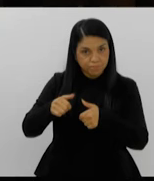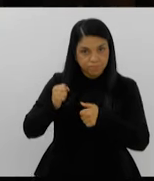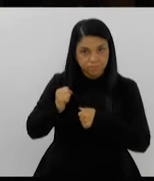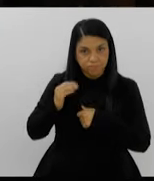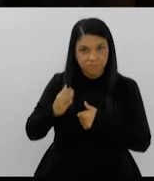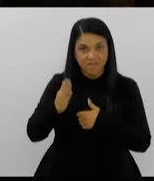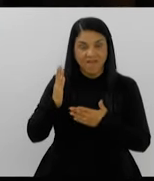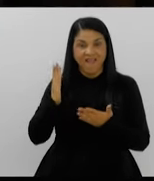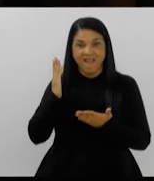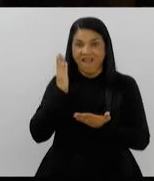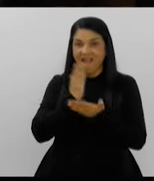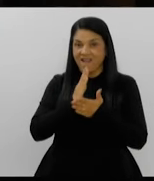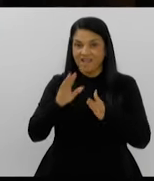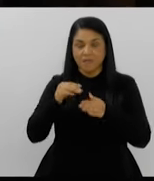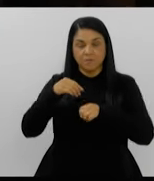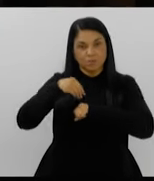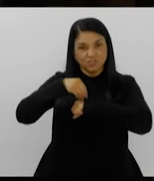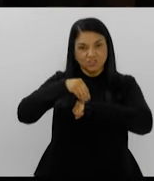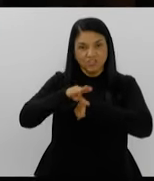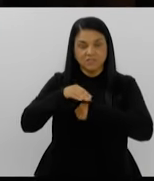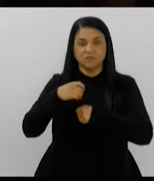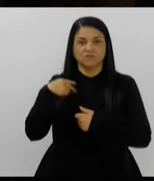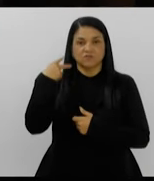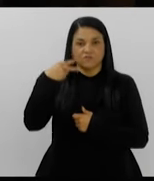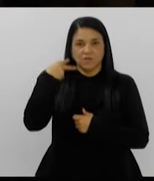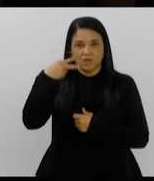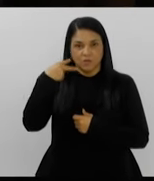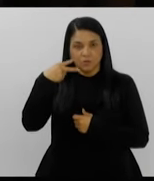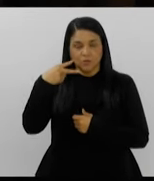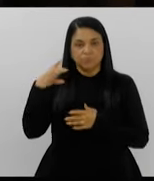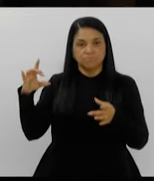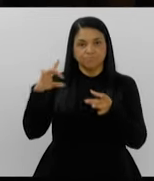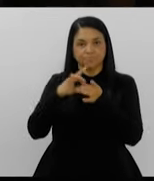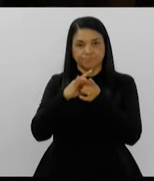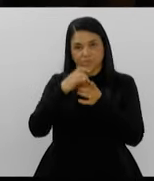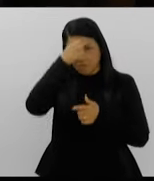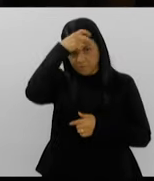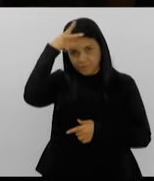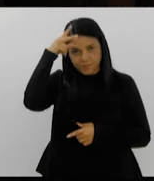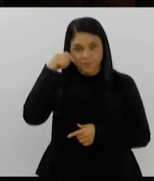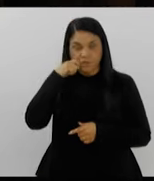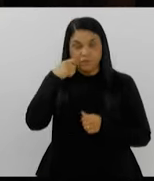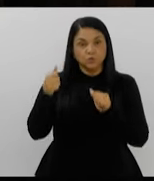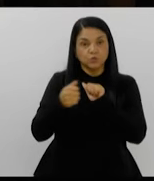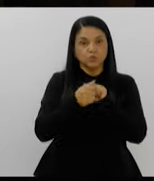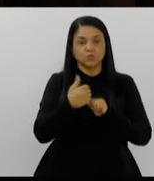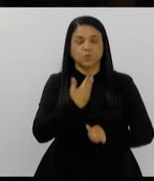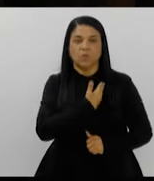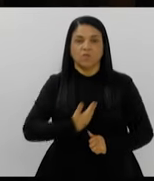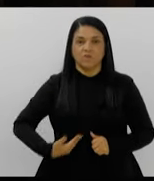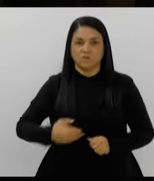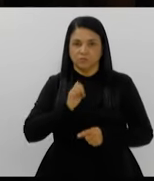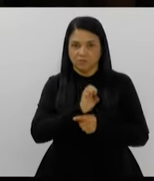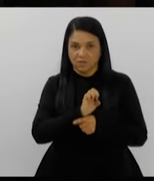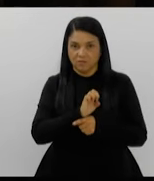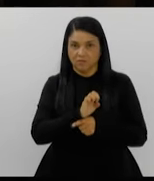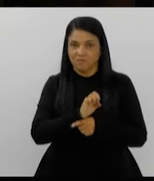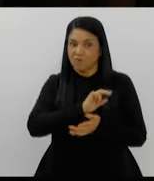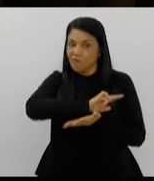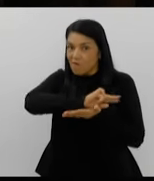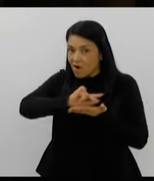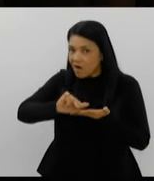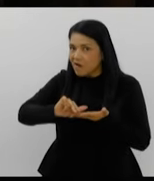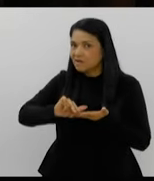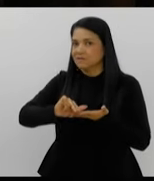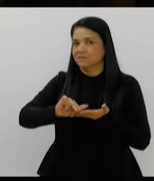Acabe com as indicações de vereadores ligados ao senhor Eduardo Paes junto ao governo do Estado. E são muitas. Tem